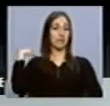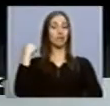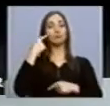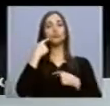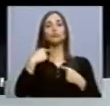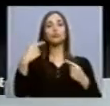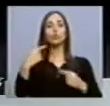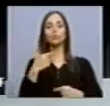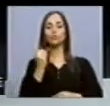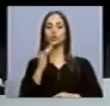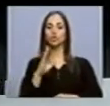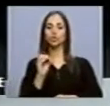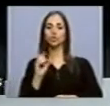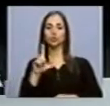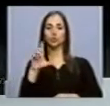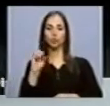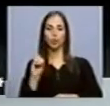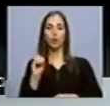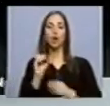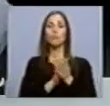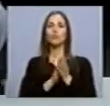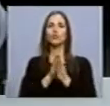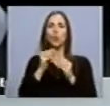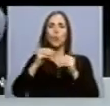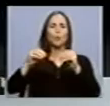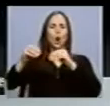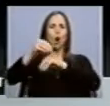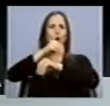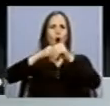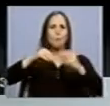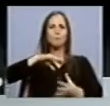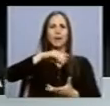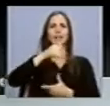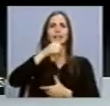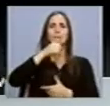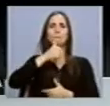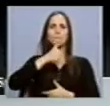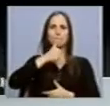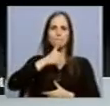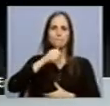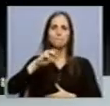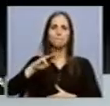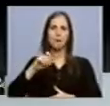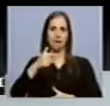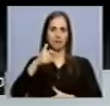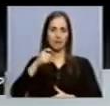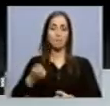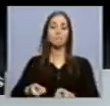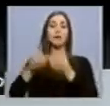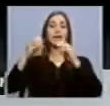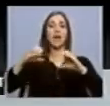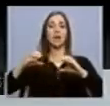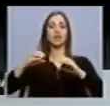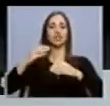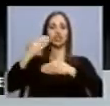que pegou em pó simulado, digamos assim, daquilo da superfície de Marte, para criar um tijolo marciano. Eis então que esta semana a